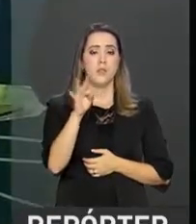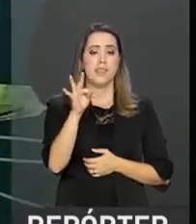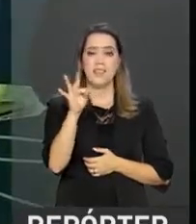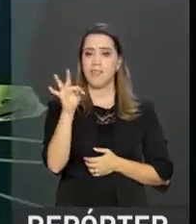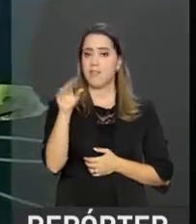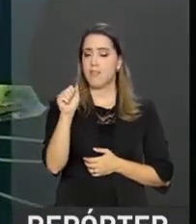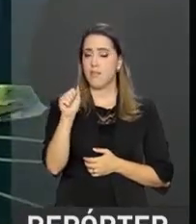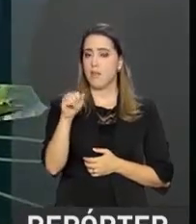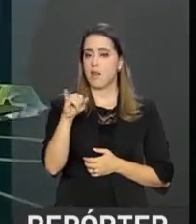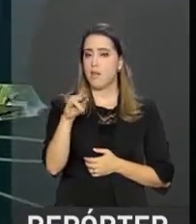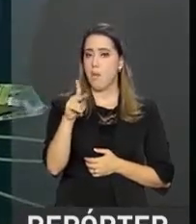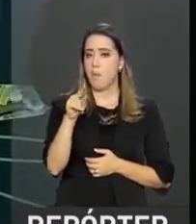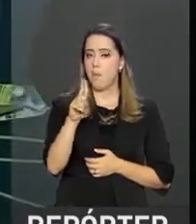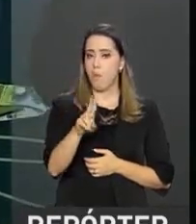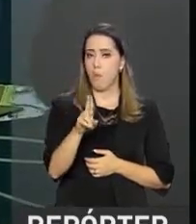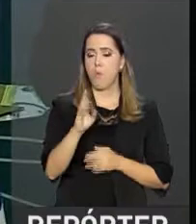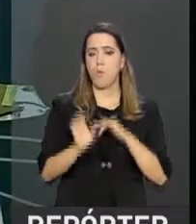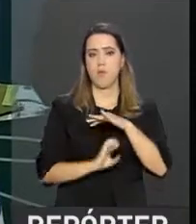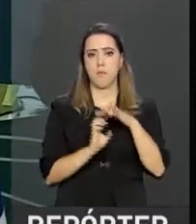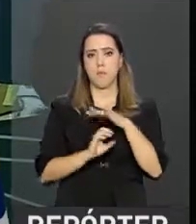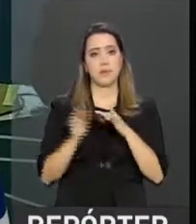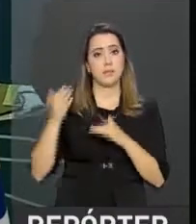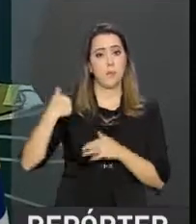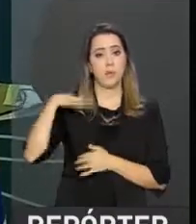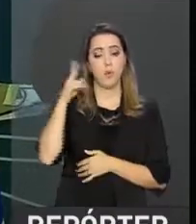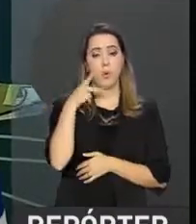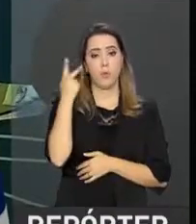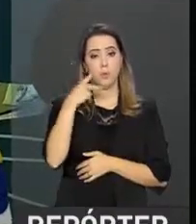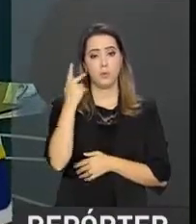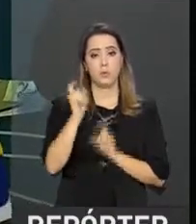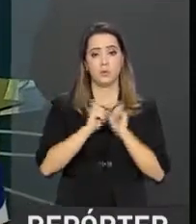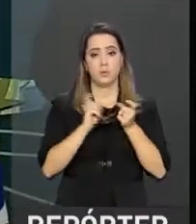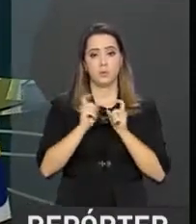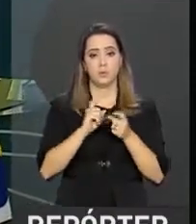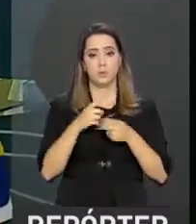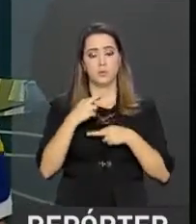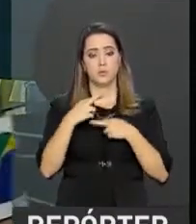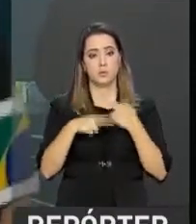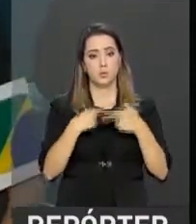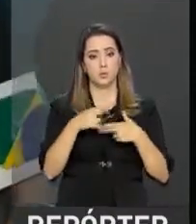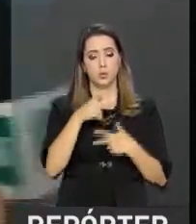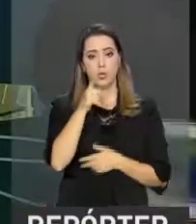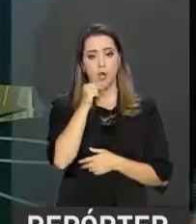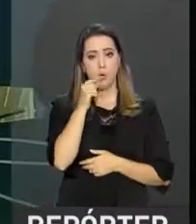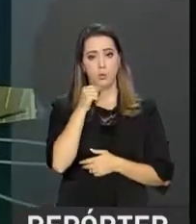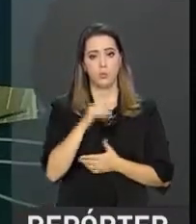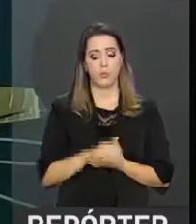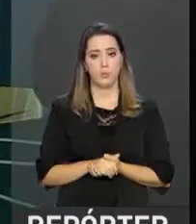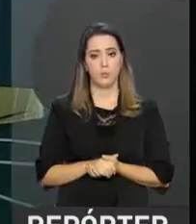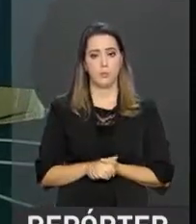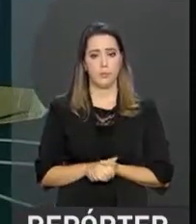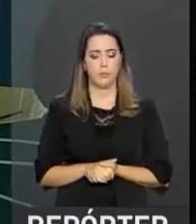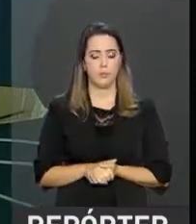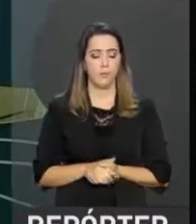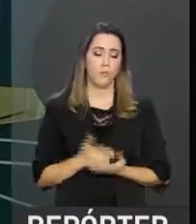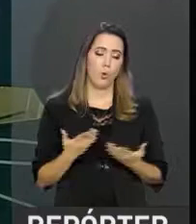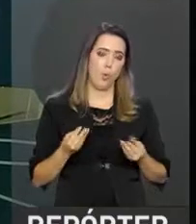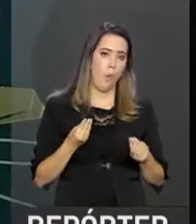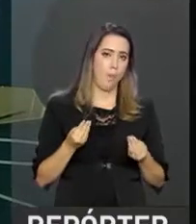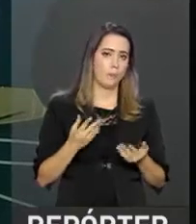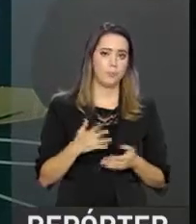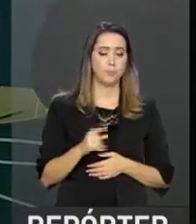da ONU de empresa que tem melhor política de gestão de recursos hídricos. Como isso é possível? Isso é